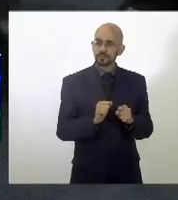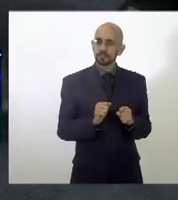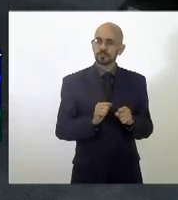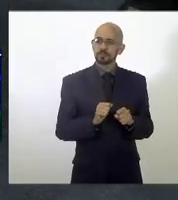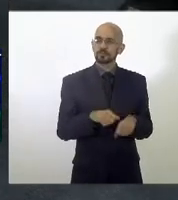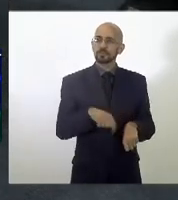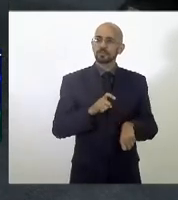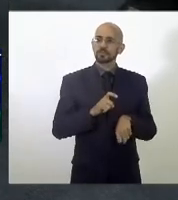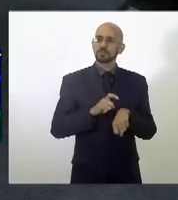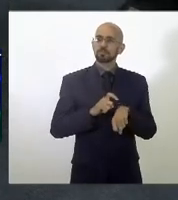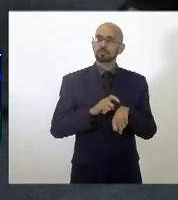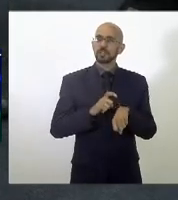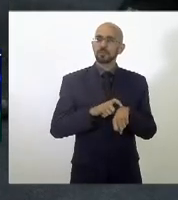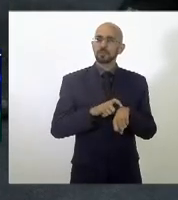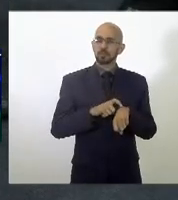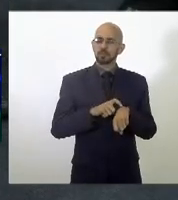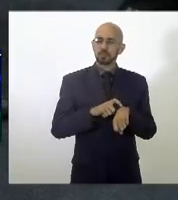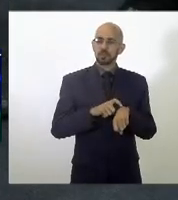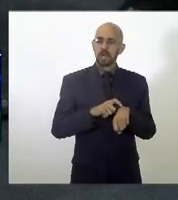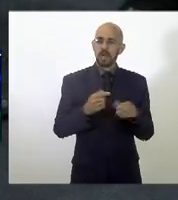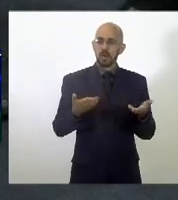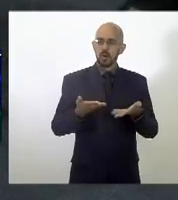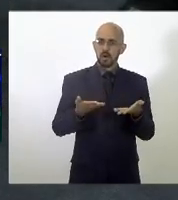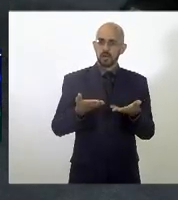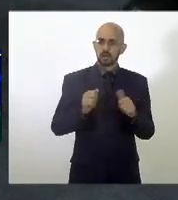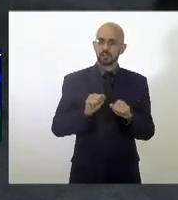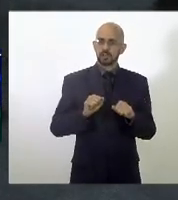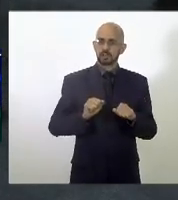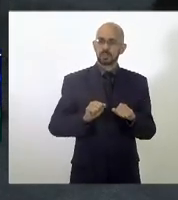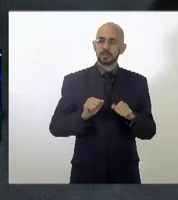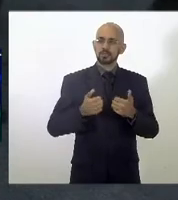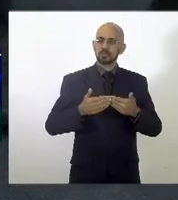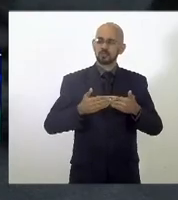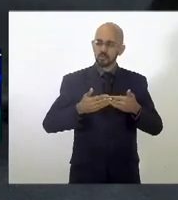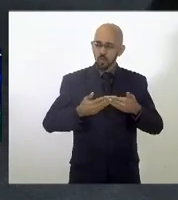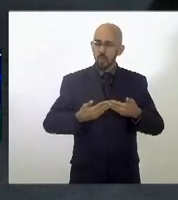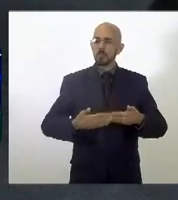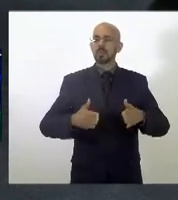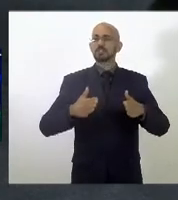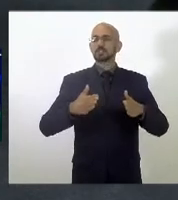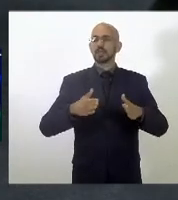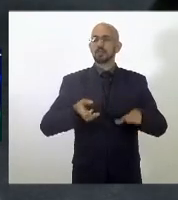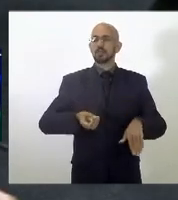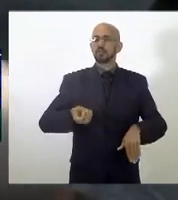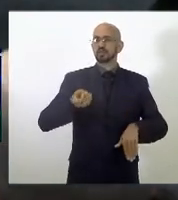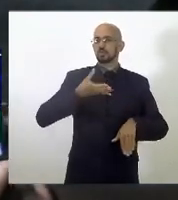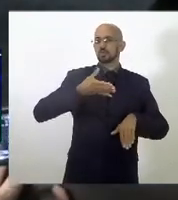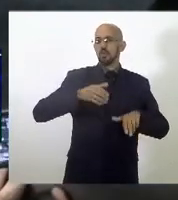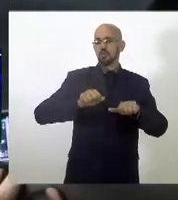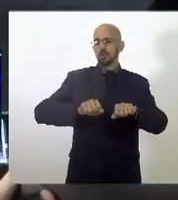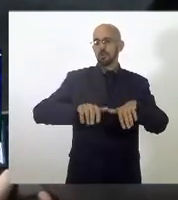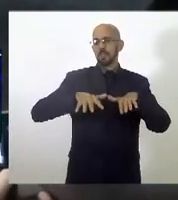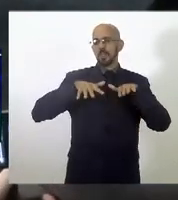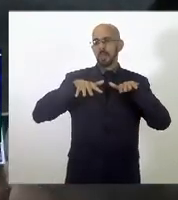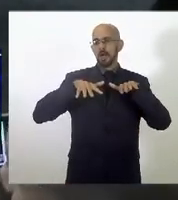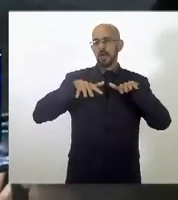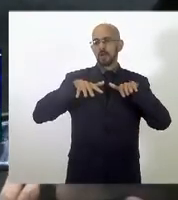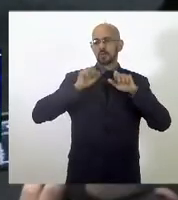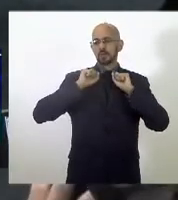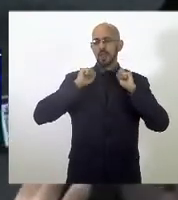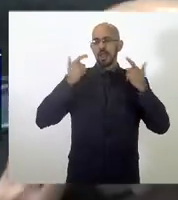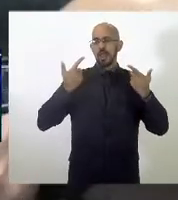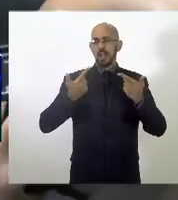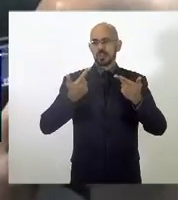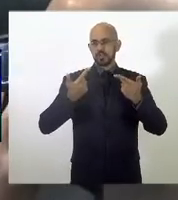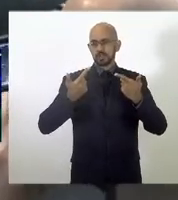no tempo que estamos estreando o novo plenário da Assembleia